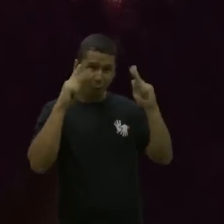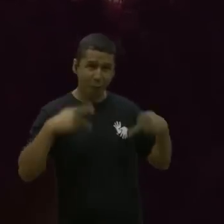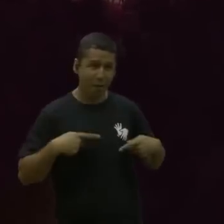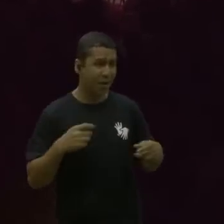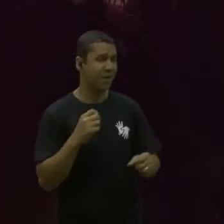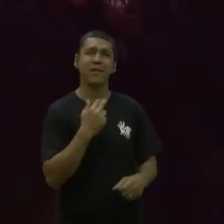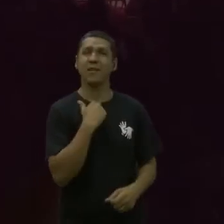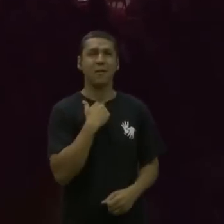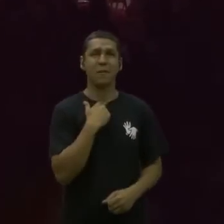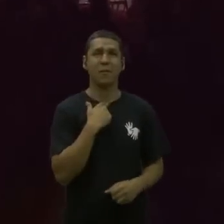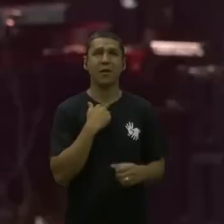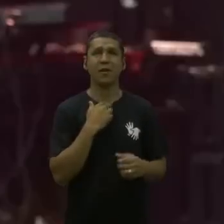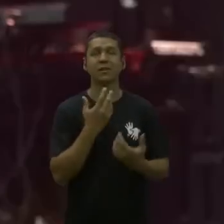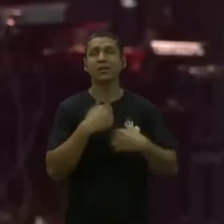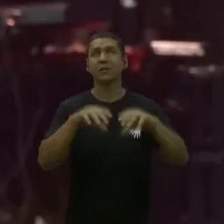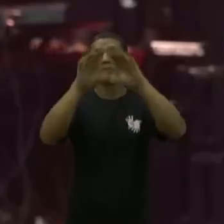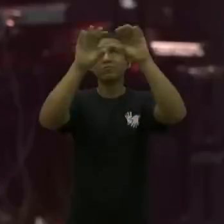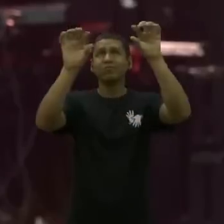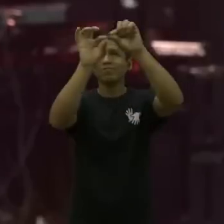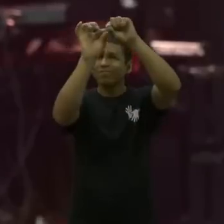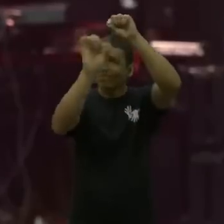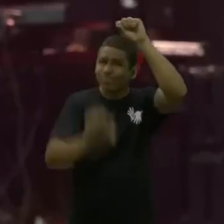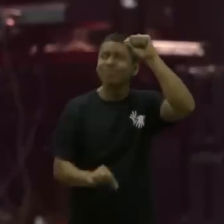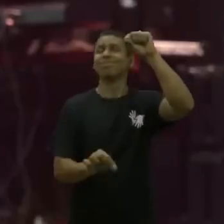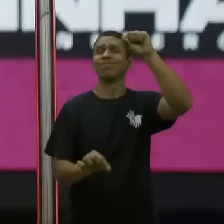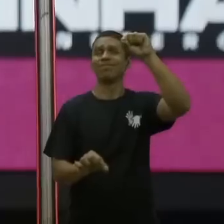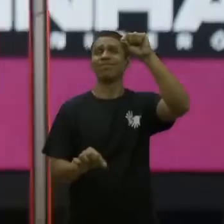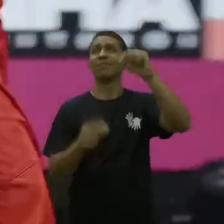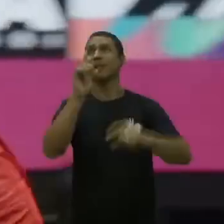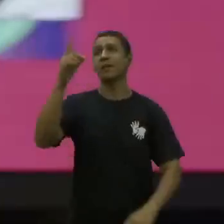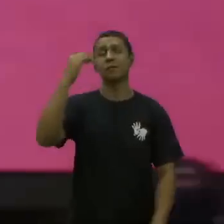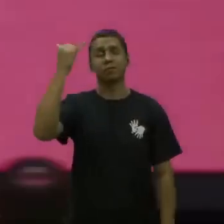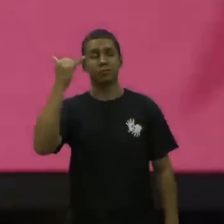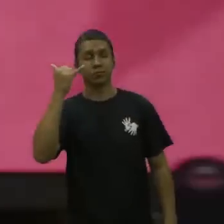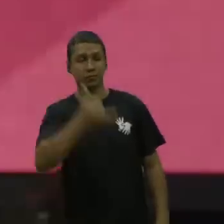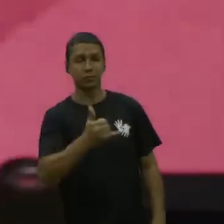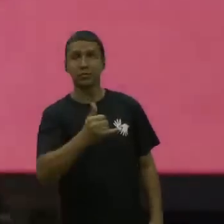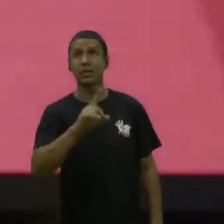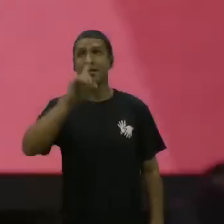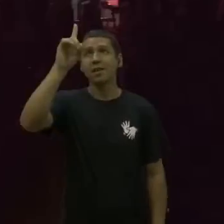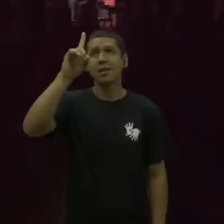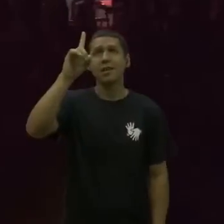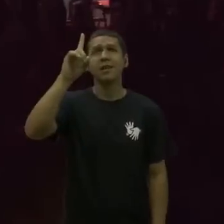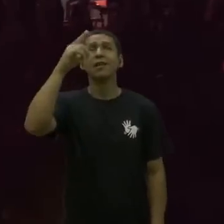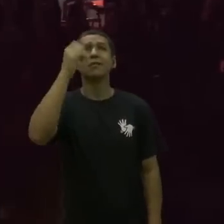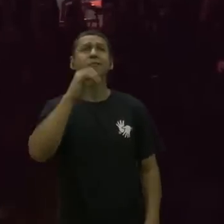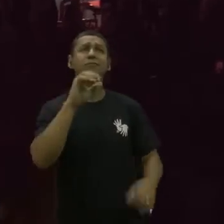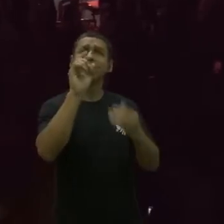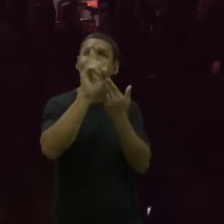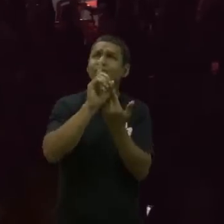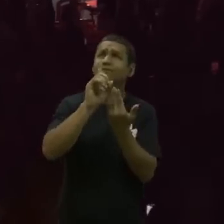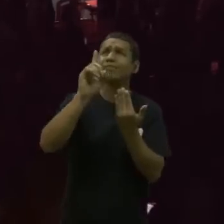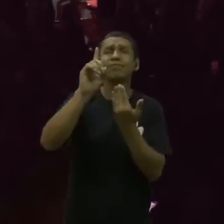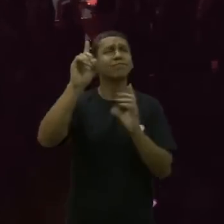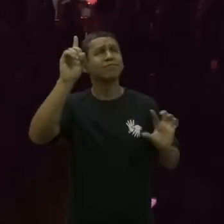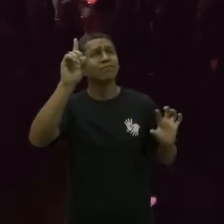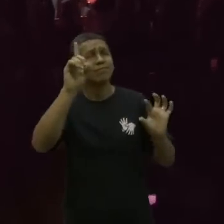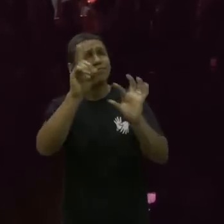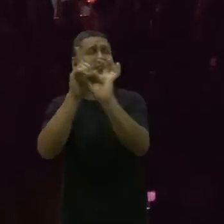de cima para baixo. É Deus dizendo, eu estou abrindo o